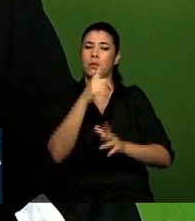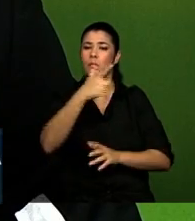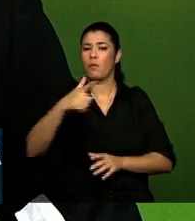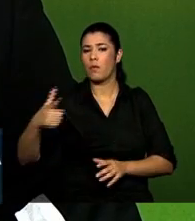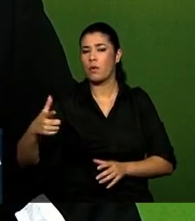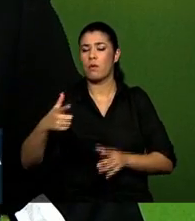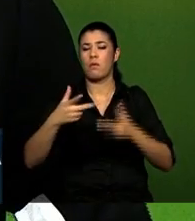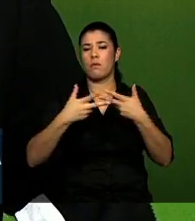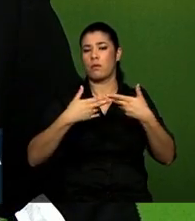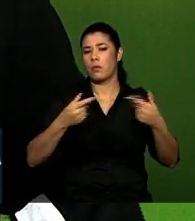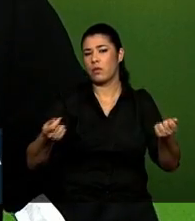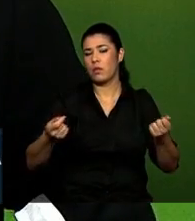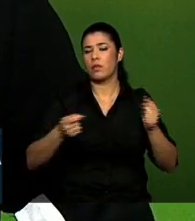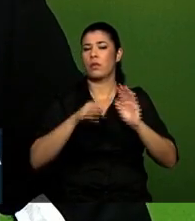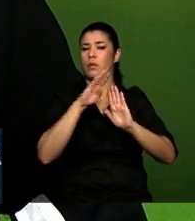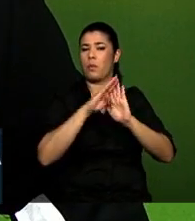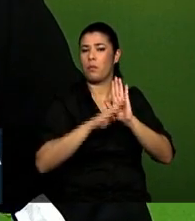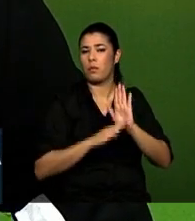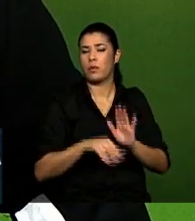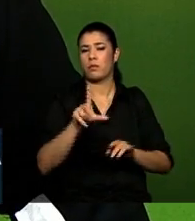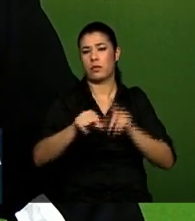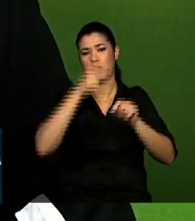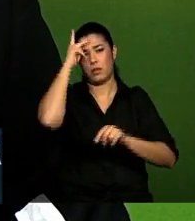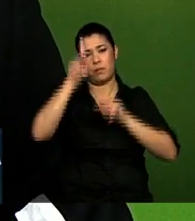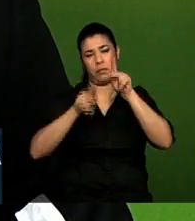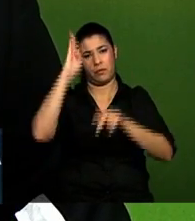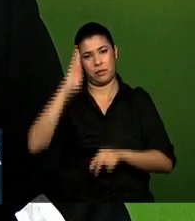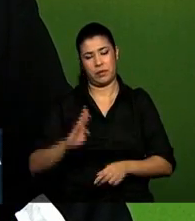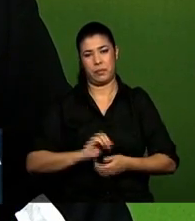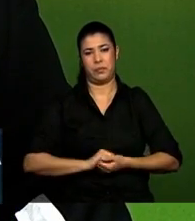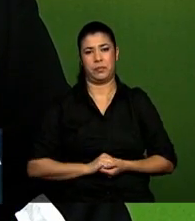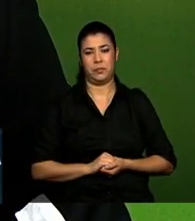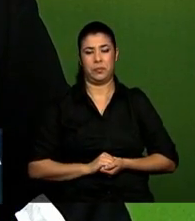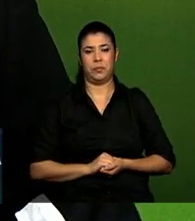estas este programa adotado pelo povo